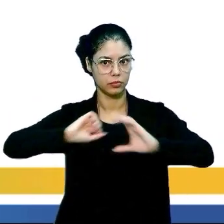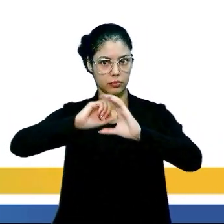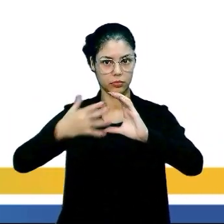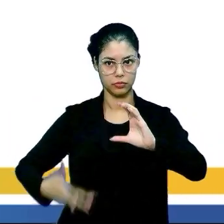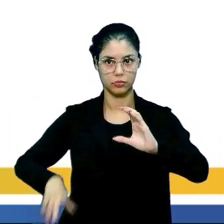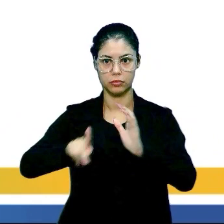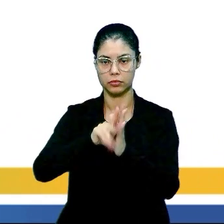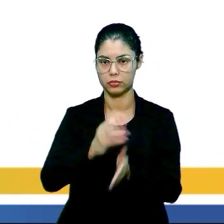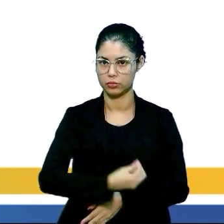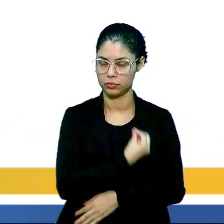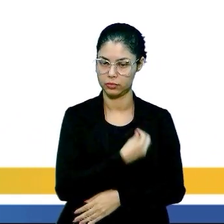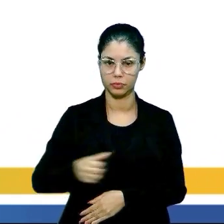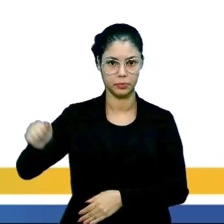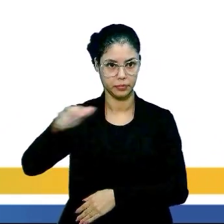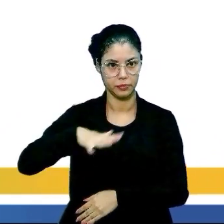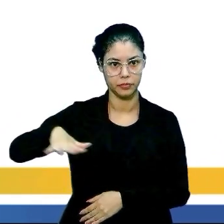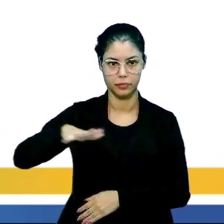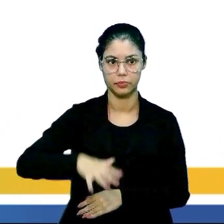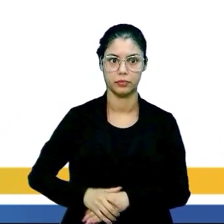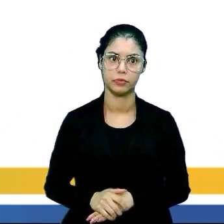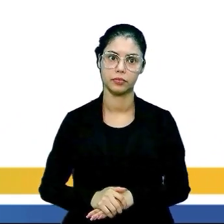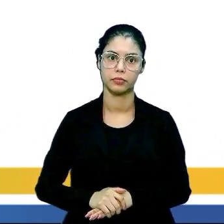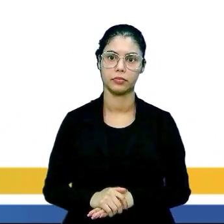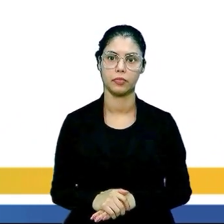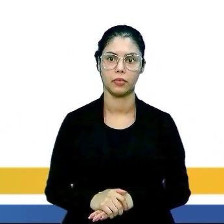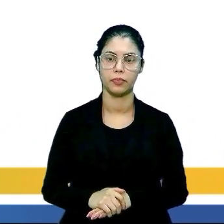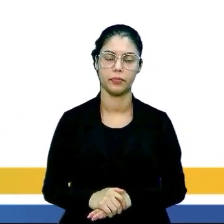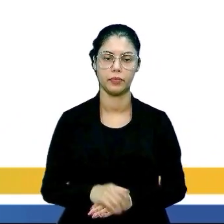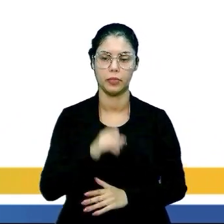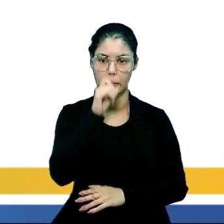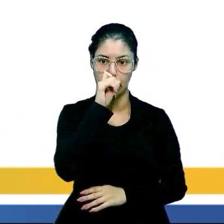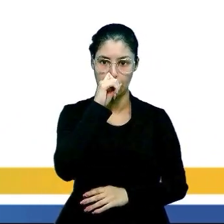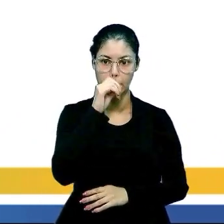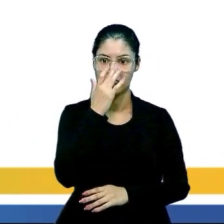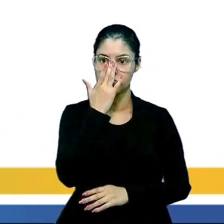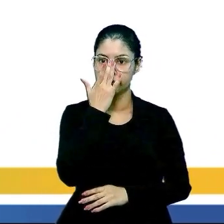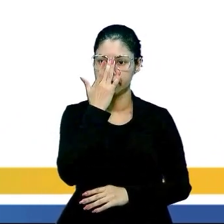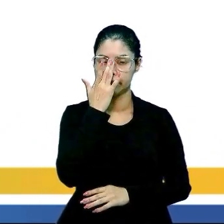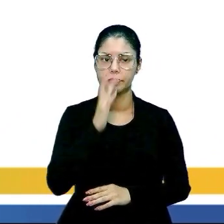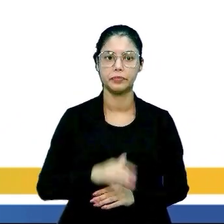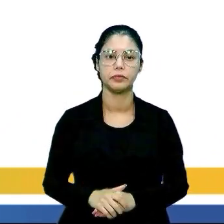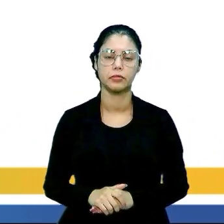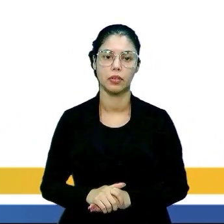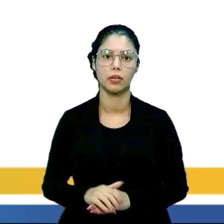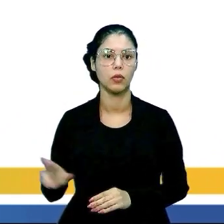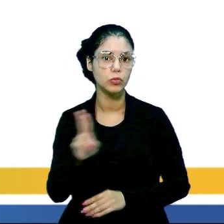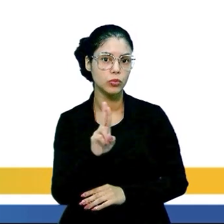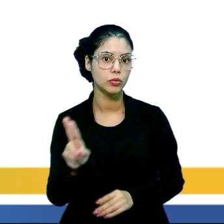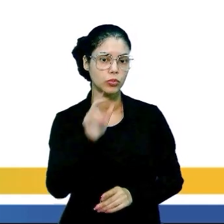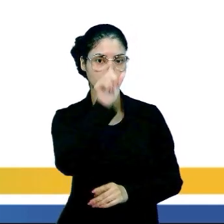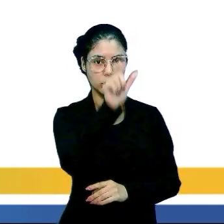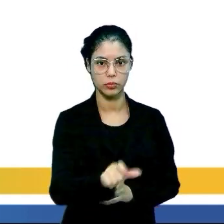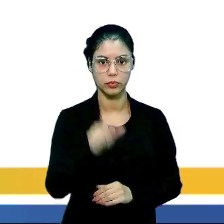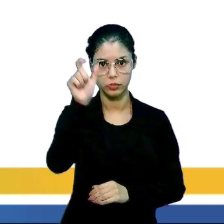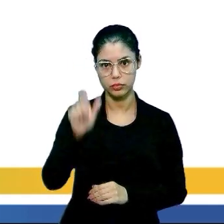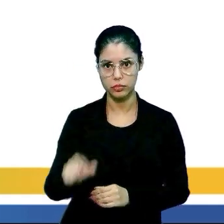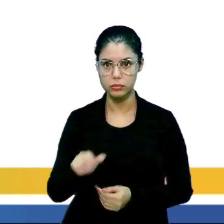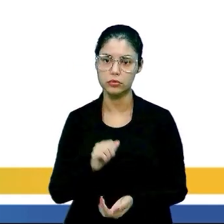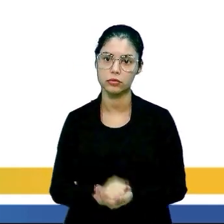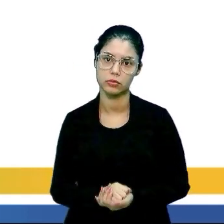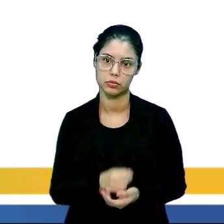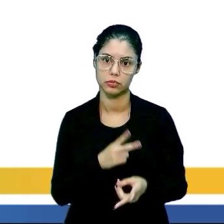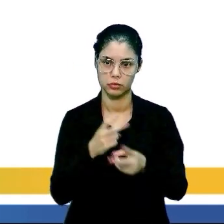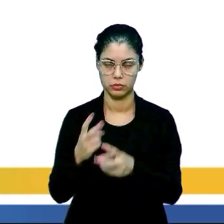já extintas que caracterizam a vida no campo. C, aos nomes